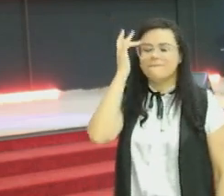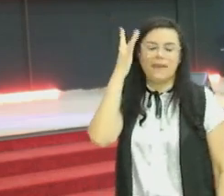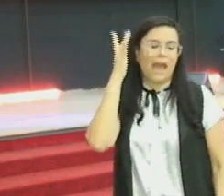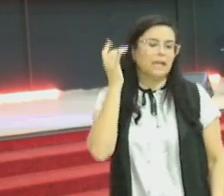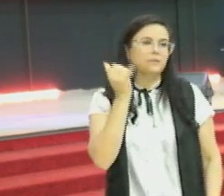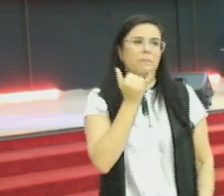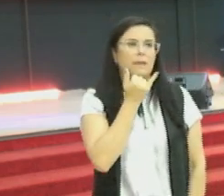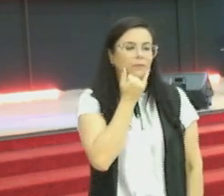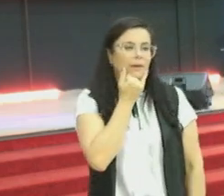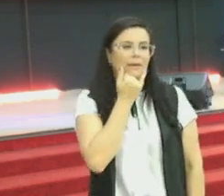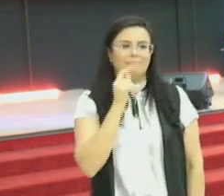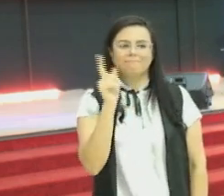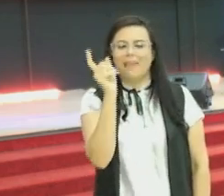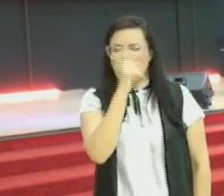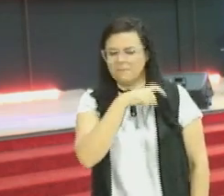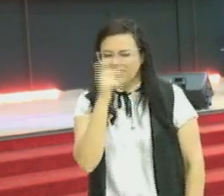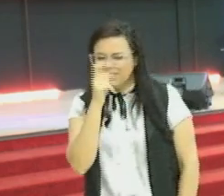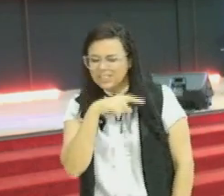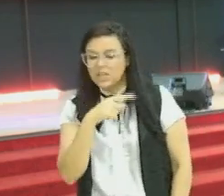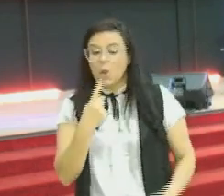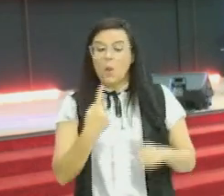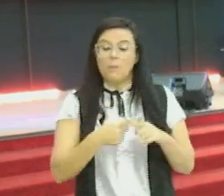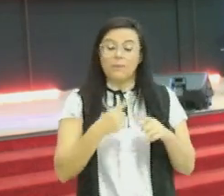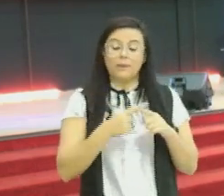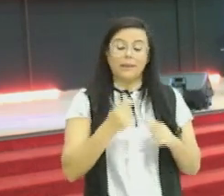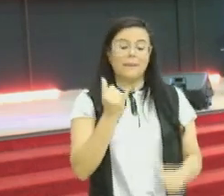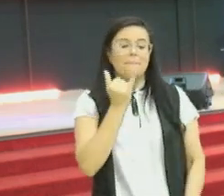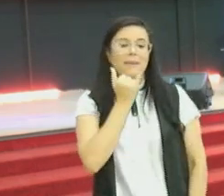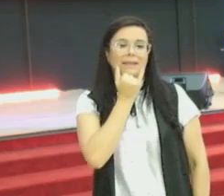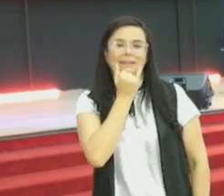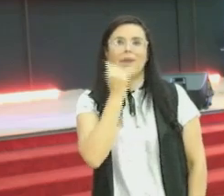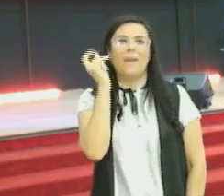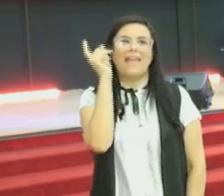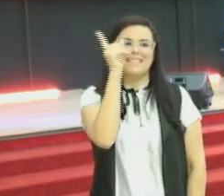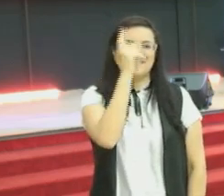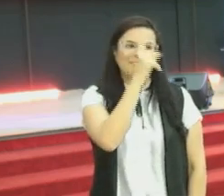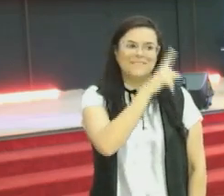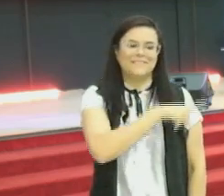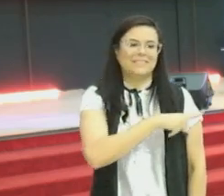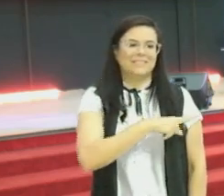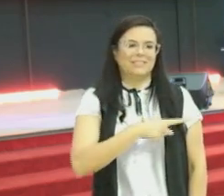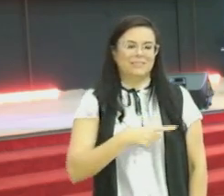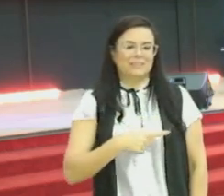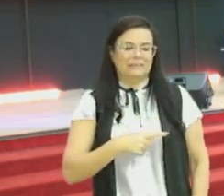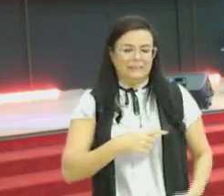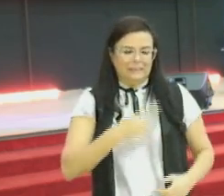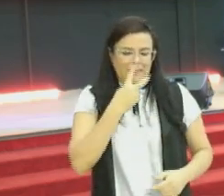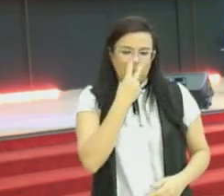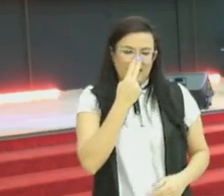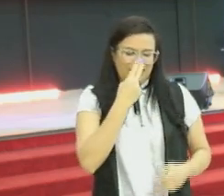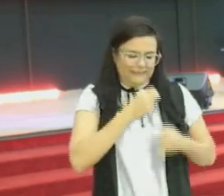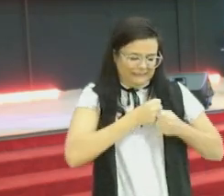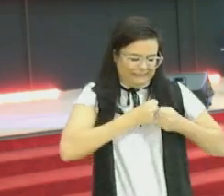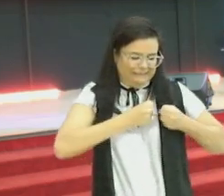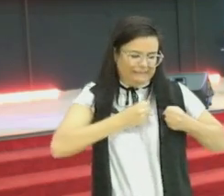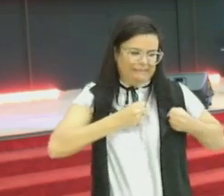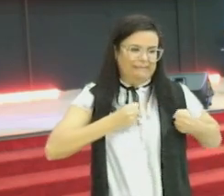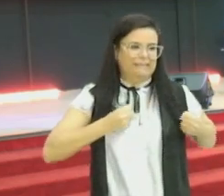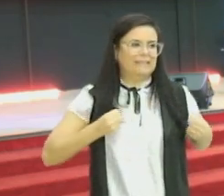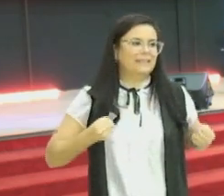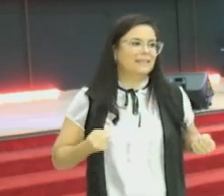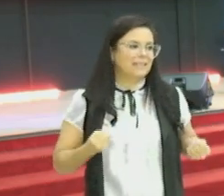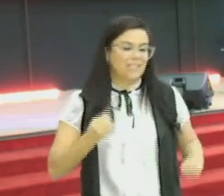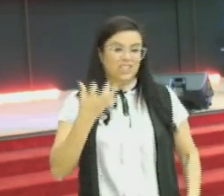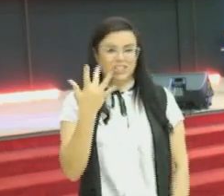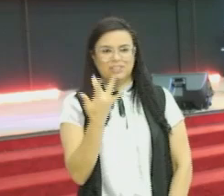dói, perdão é difícil, perdão é difícil, rasga a gente. Por isso, perdão não é